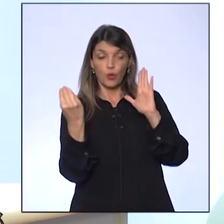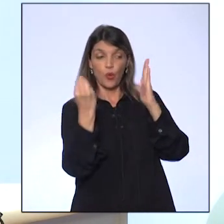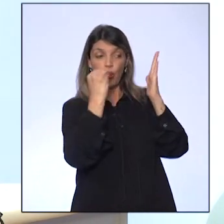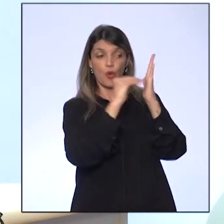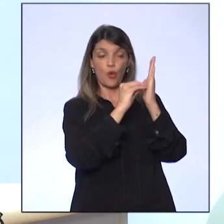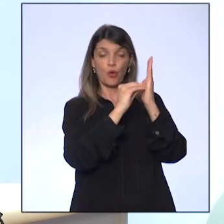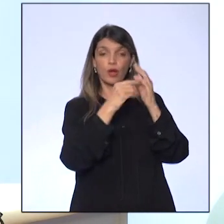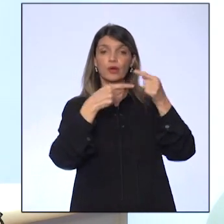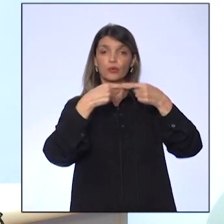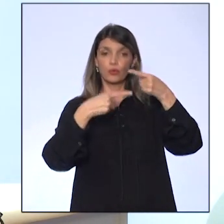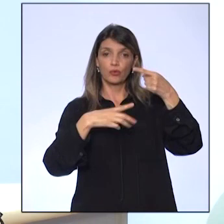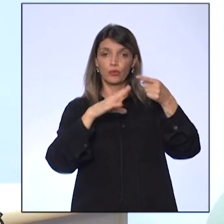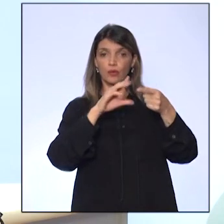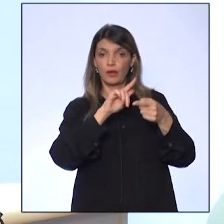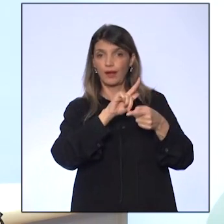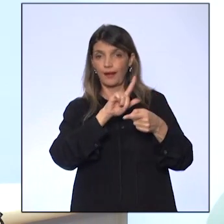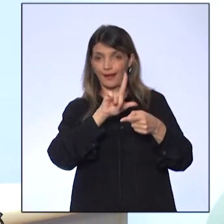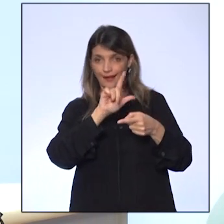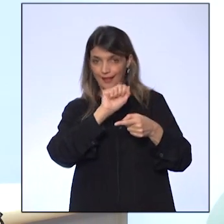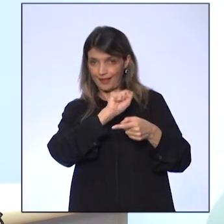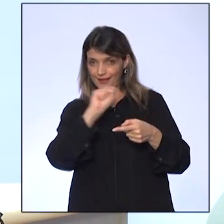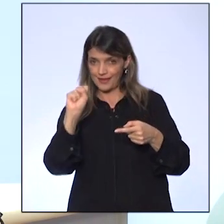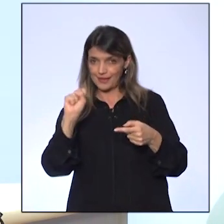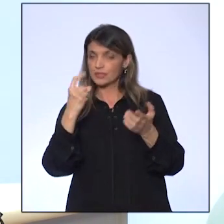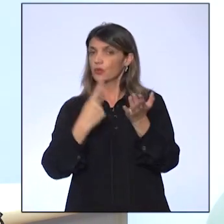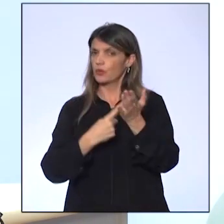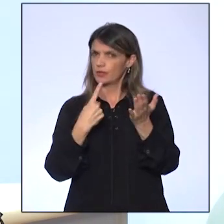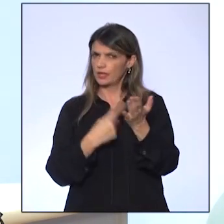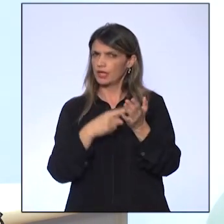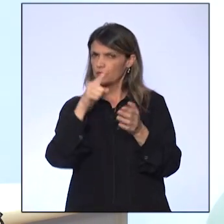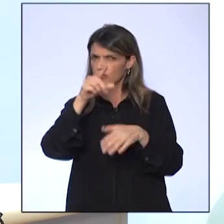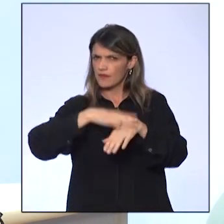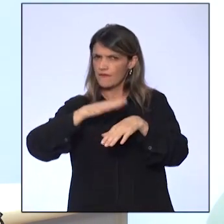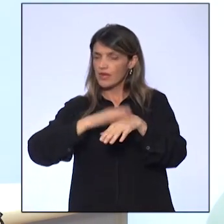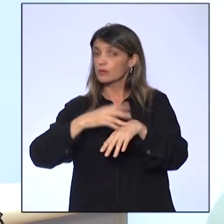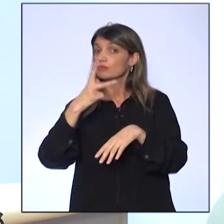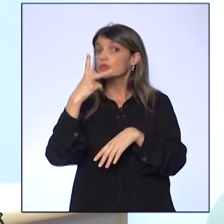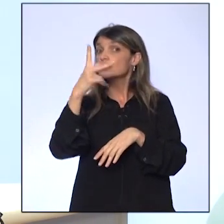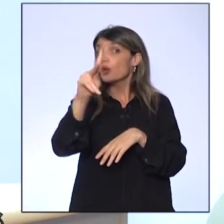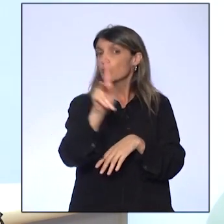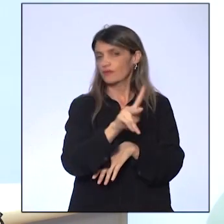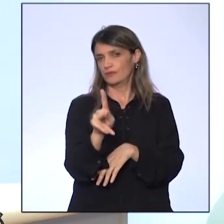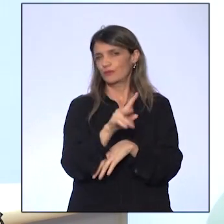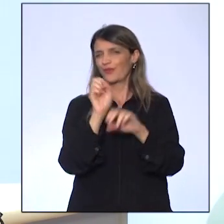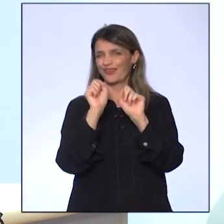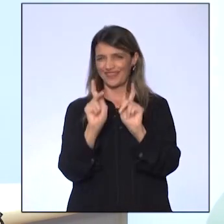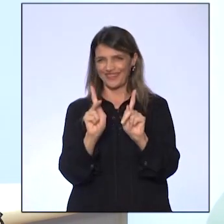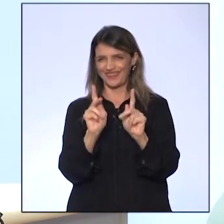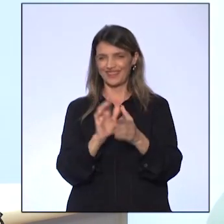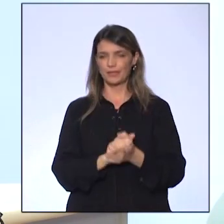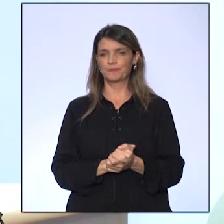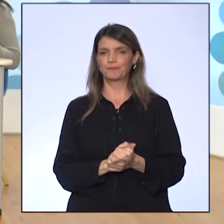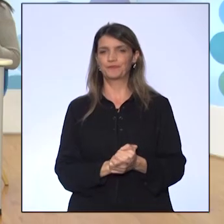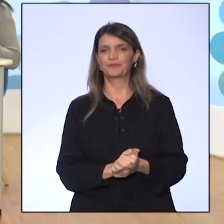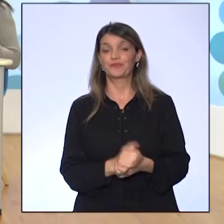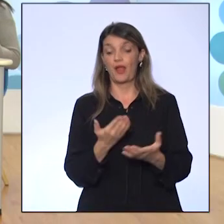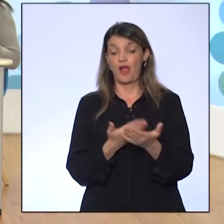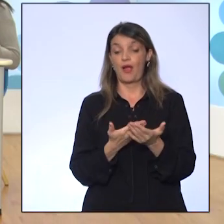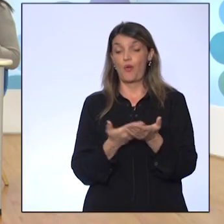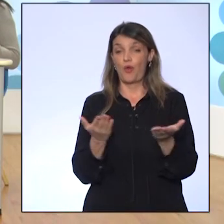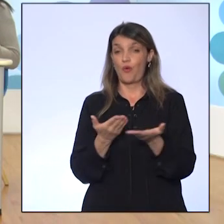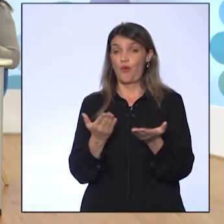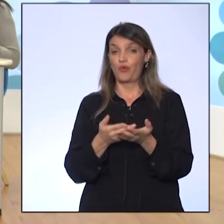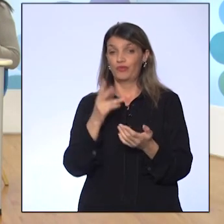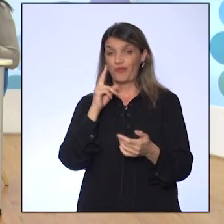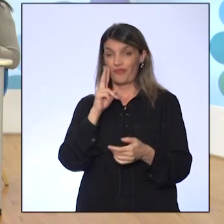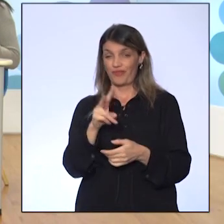Classroom e eu faço a correção. Então, você vai seguir o combinado que você fez com o seu professor, ok? Então, vamos recapitular a aula de hoje, que